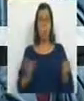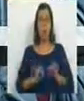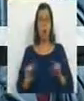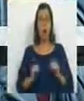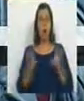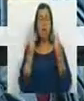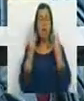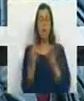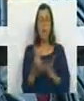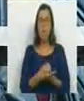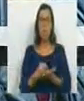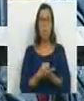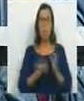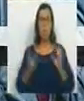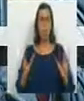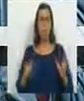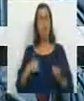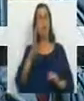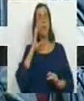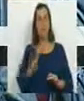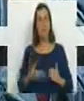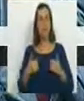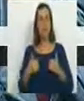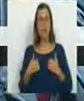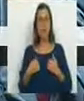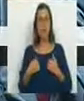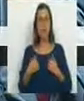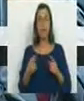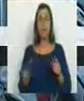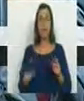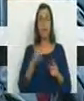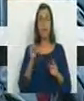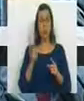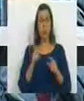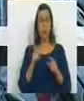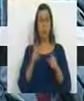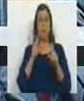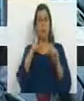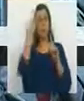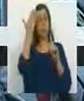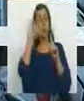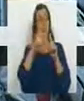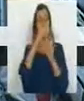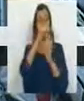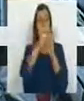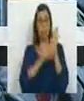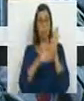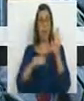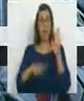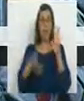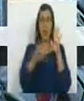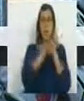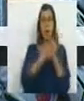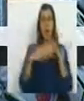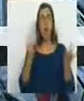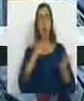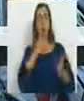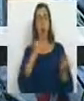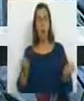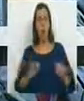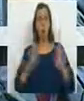temos esta informação. Eu sei que este não é um tópico que conste nas nossas leis ou nos nossos